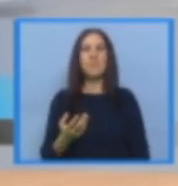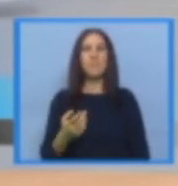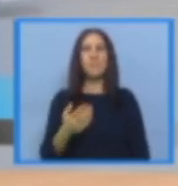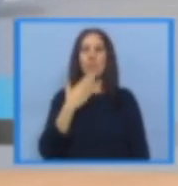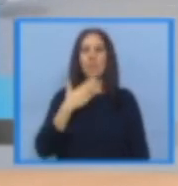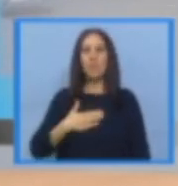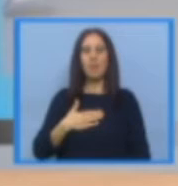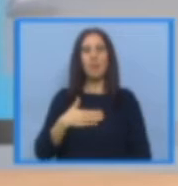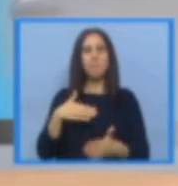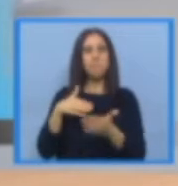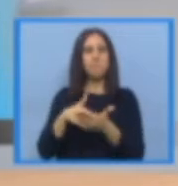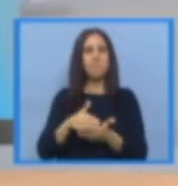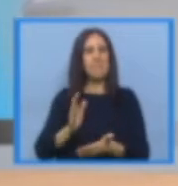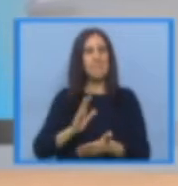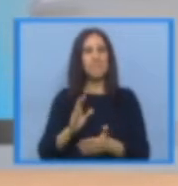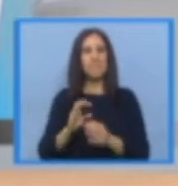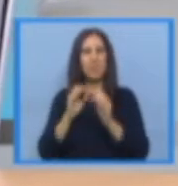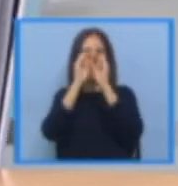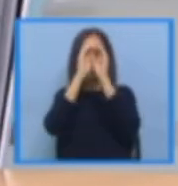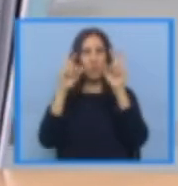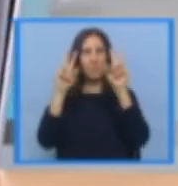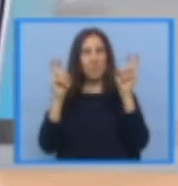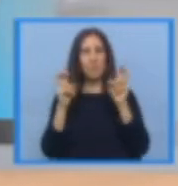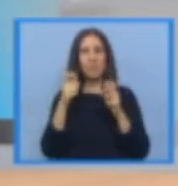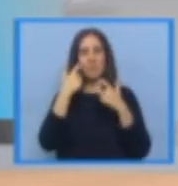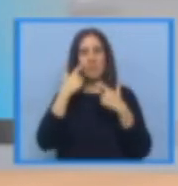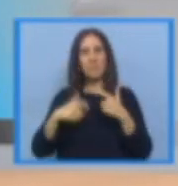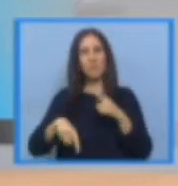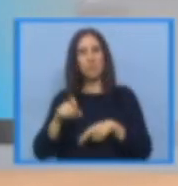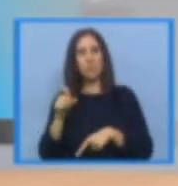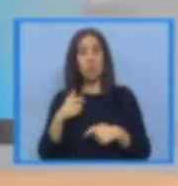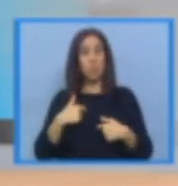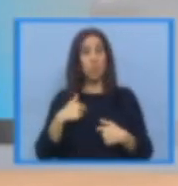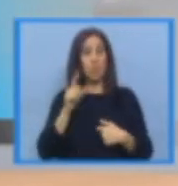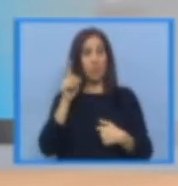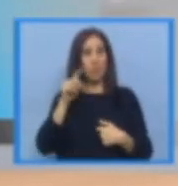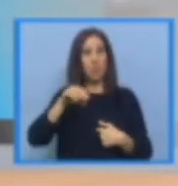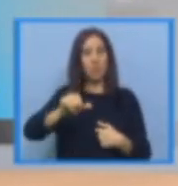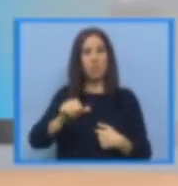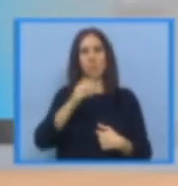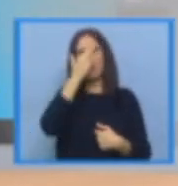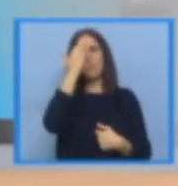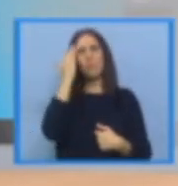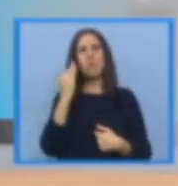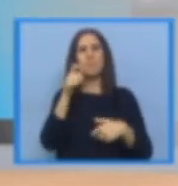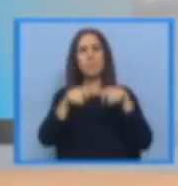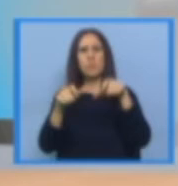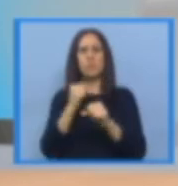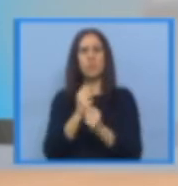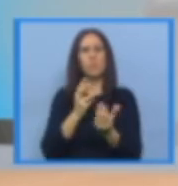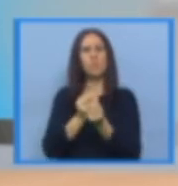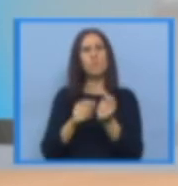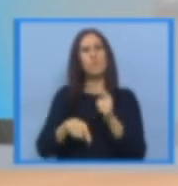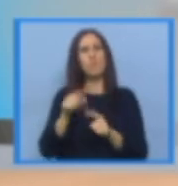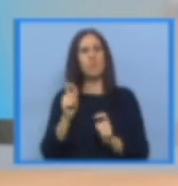criar barreiras a estes conceitos de refugiado. Eu mesmo lá tenho esta dificuldade de chamar à população com quem trabalho de